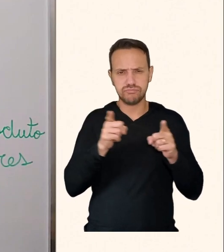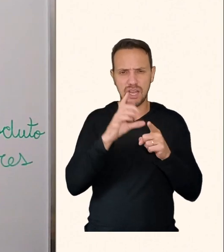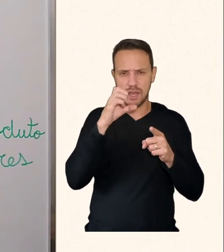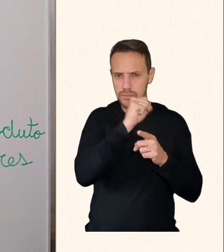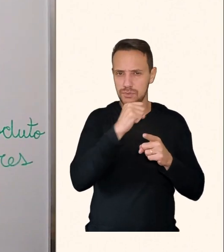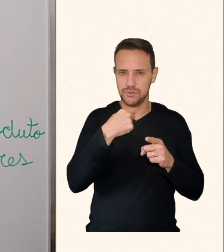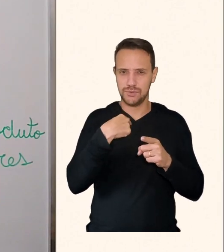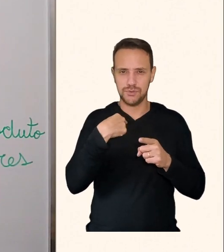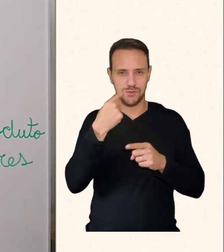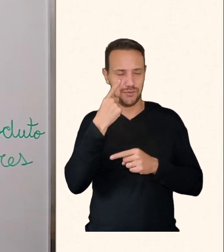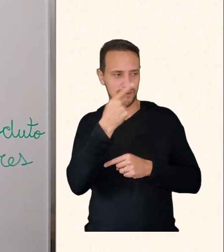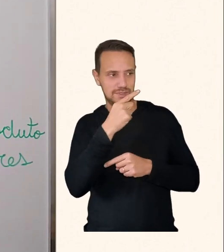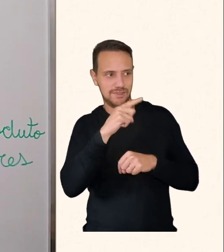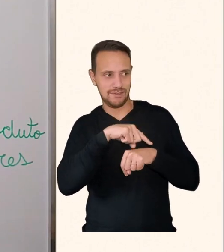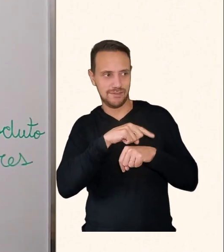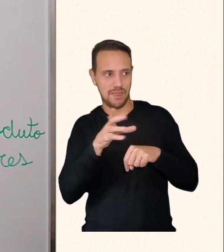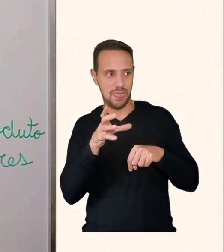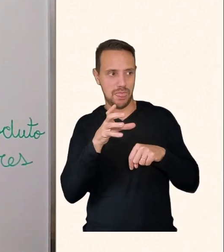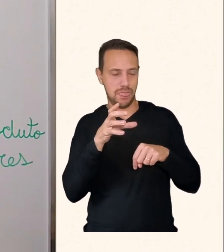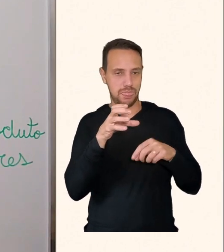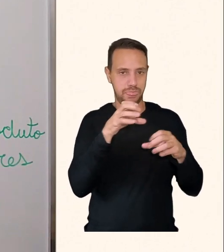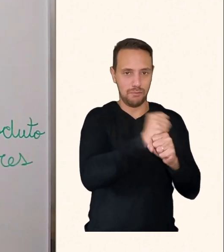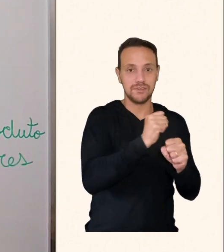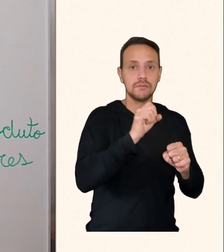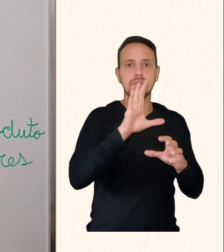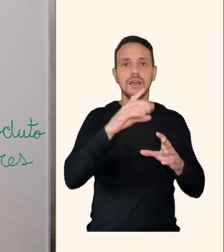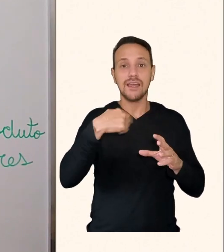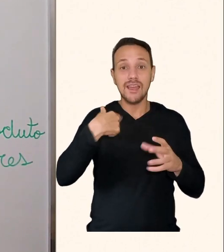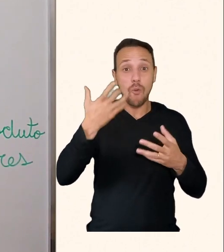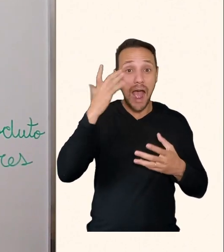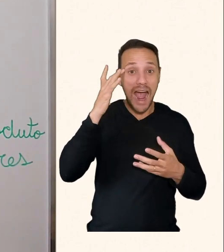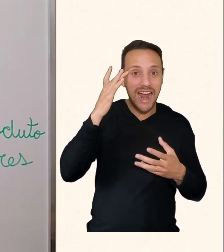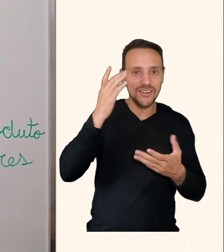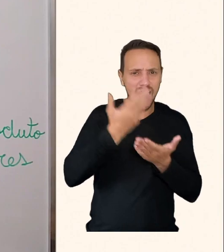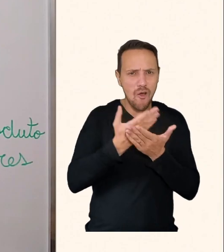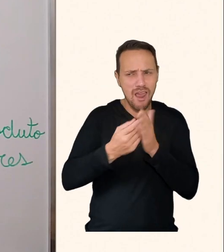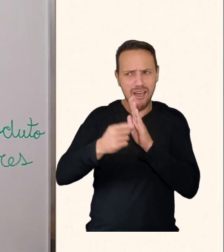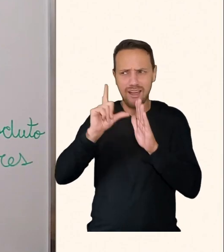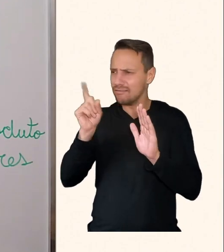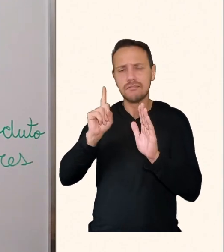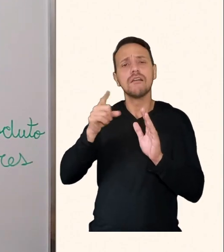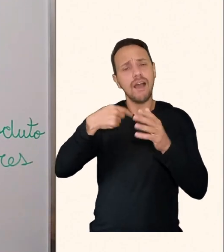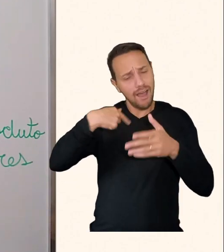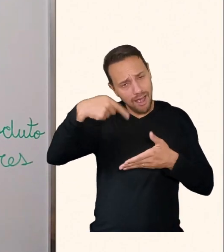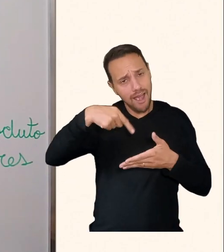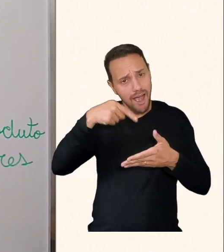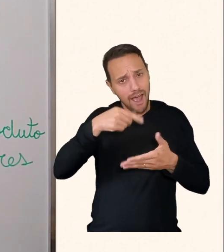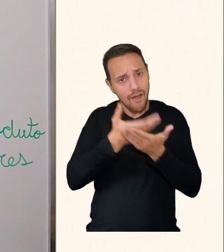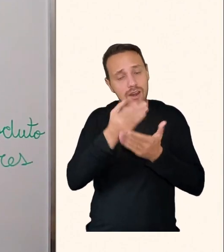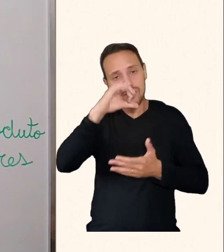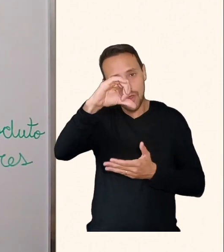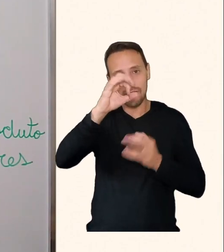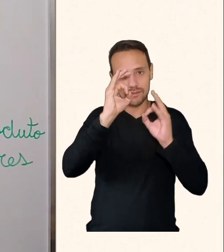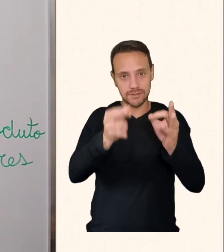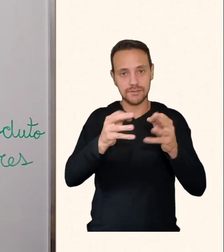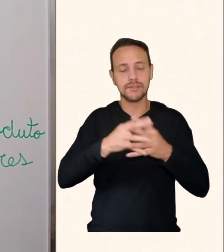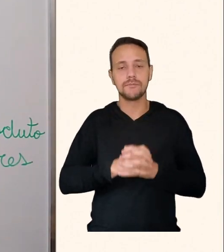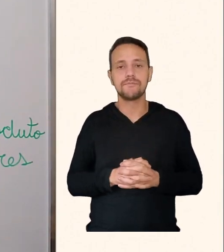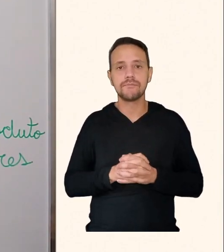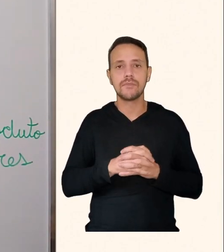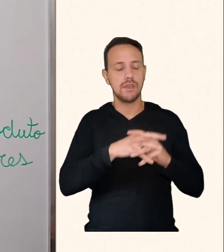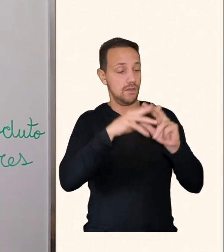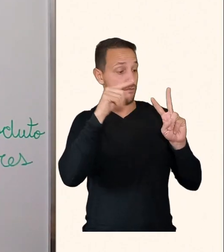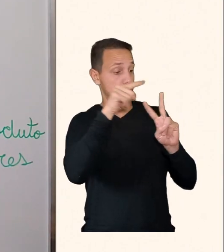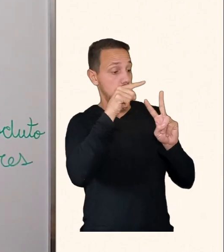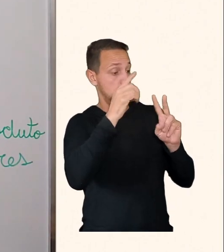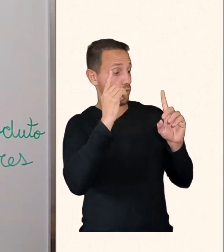pequenininho, já pus aqui para economizar tempo, né? Parece que está vendo o repeteco da aula 8, mas não é esta, tá na aula certa, é a 9. Encontre o módulo do